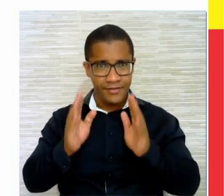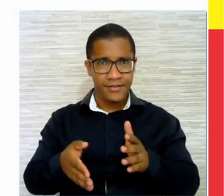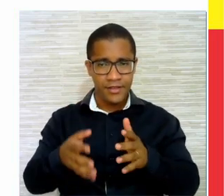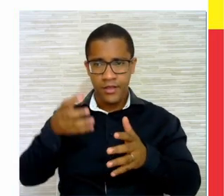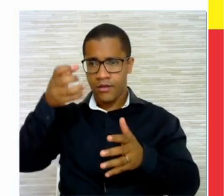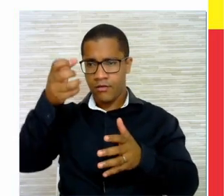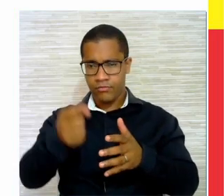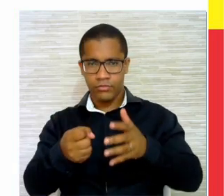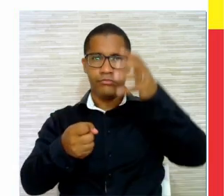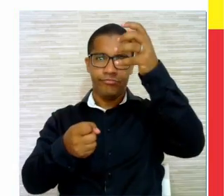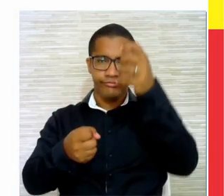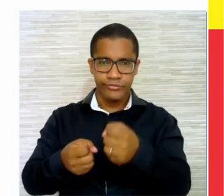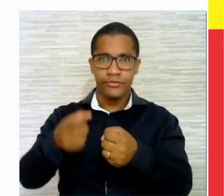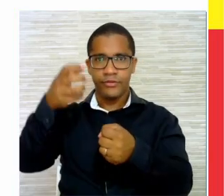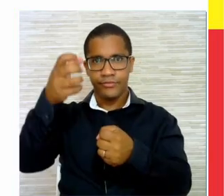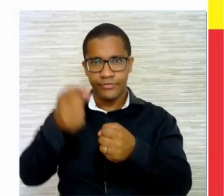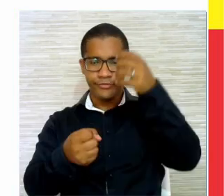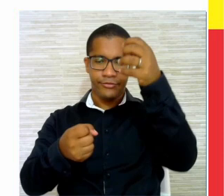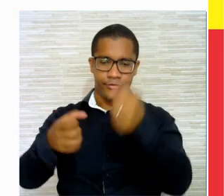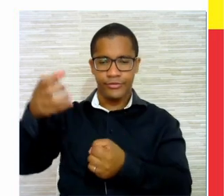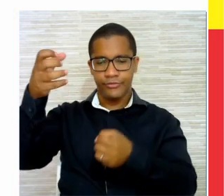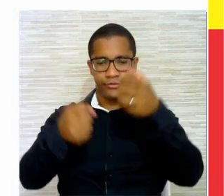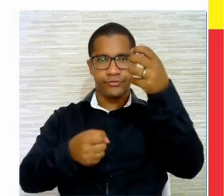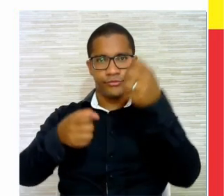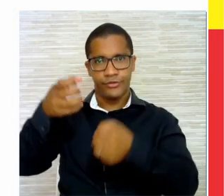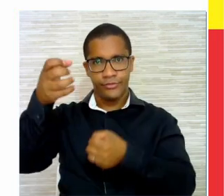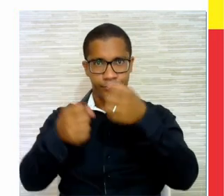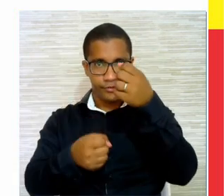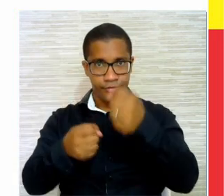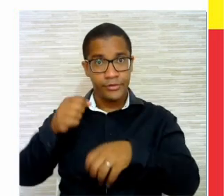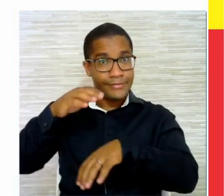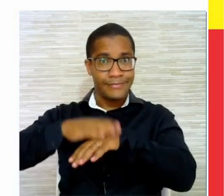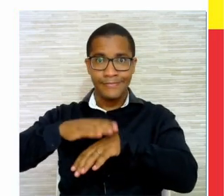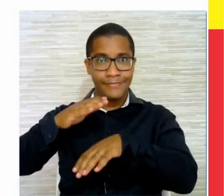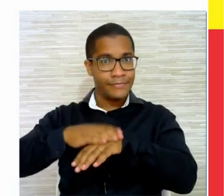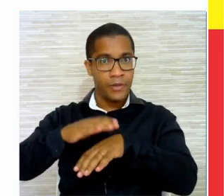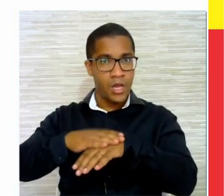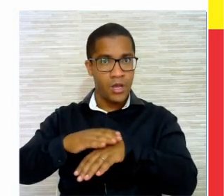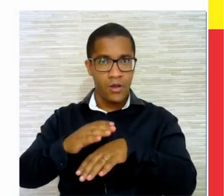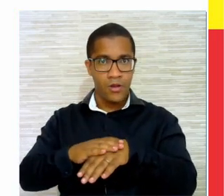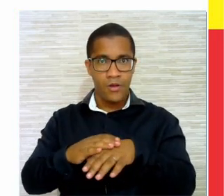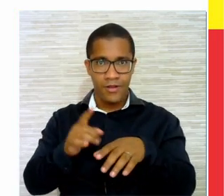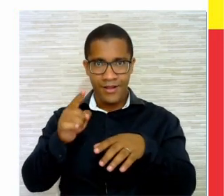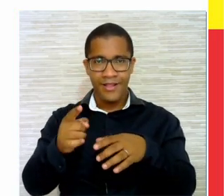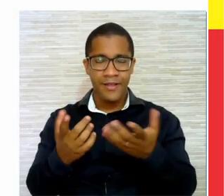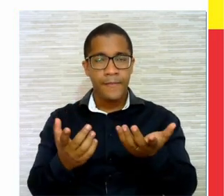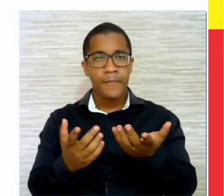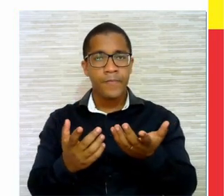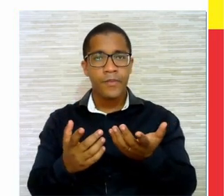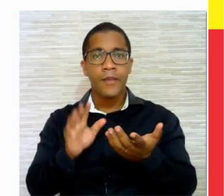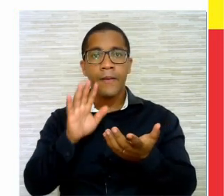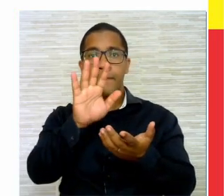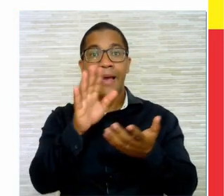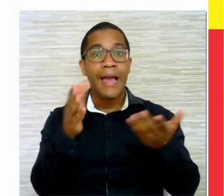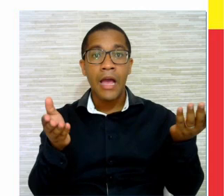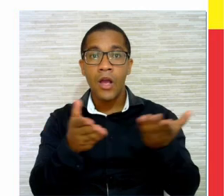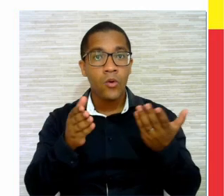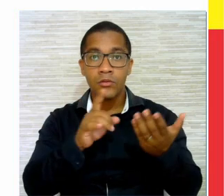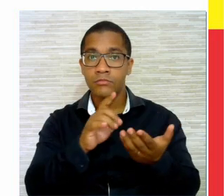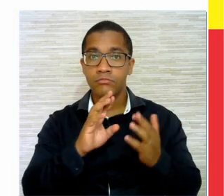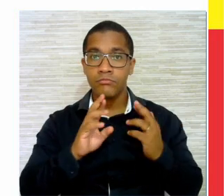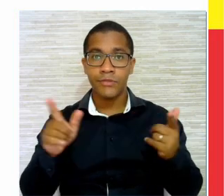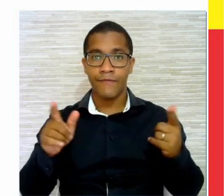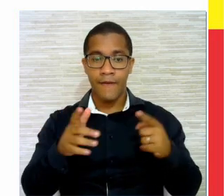ordenha, manualmente você extrair o leite, né? Nessa parte inferior da vaca. A ordenha